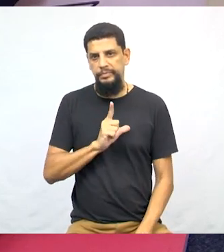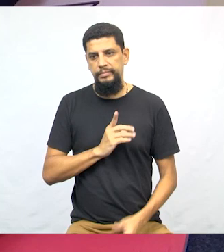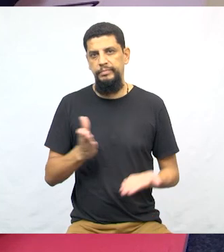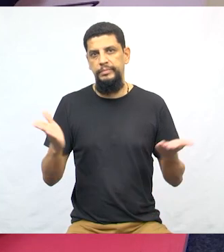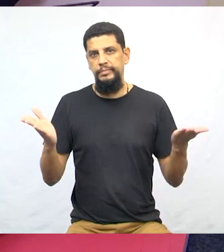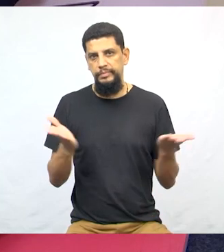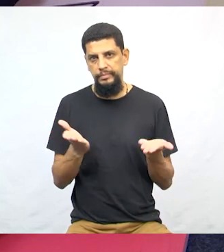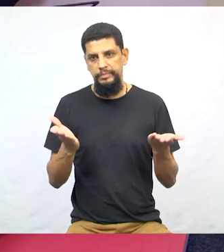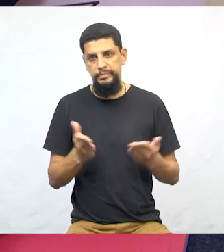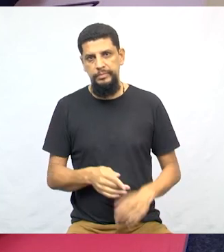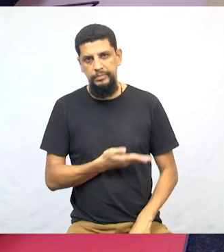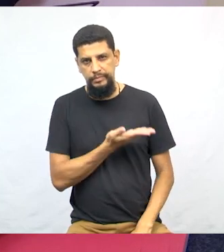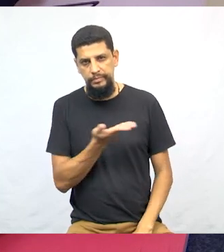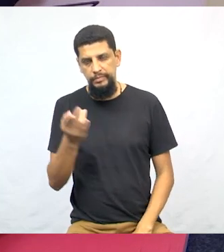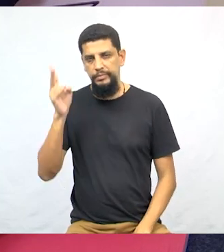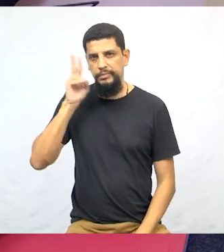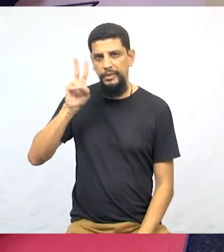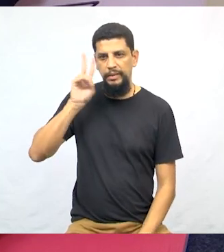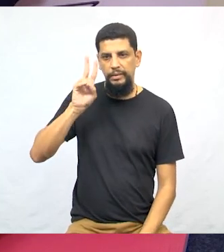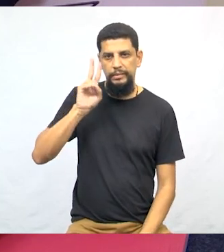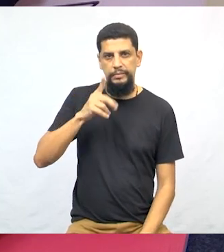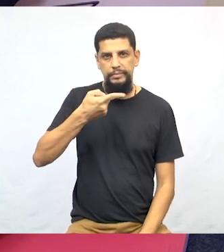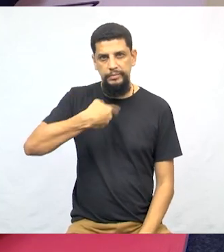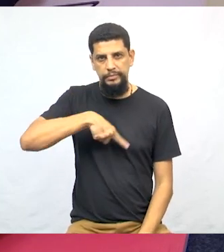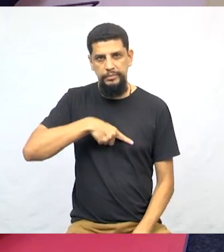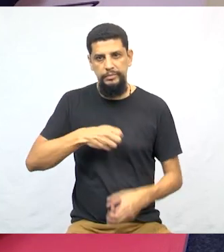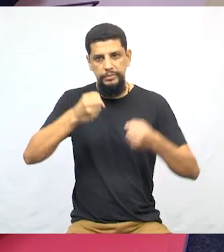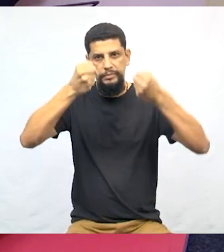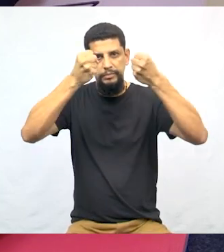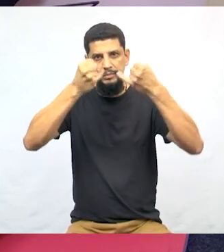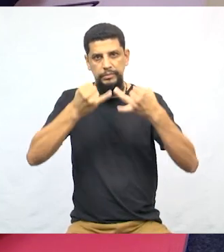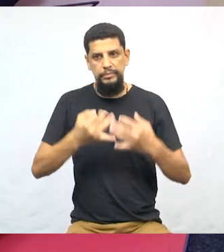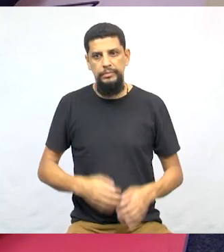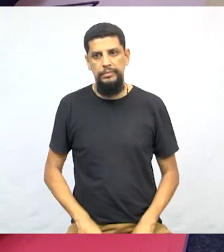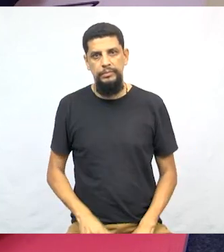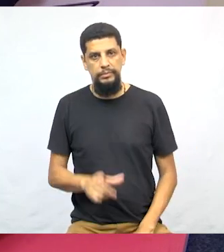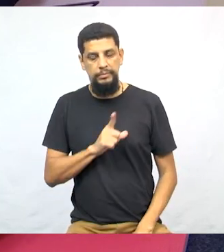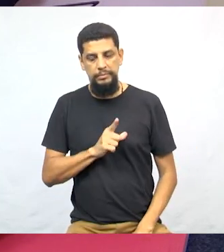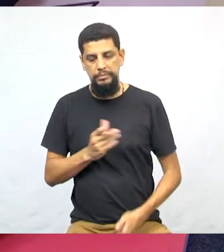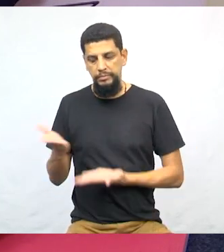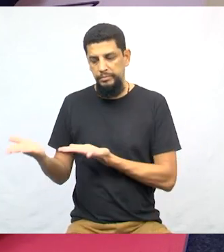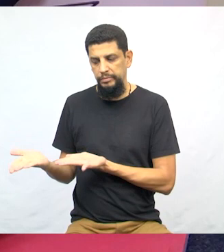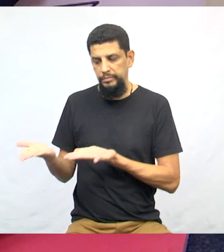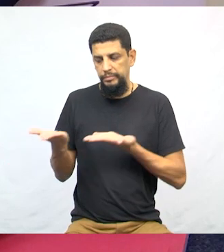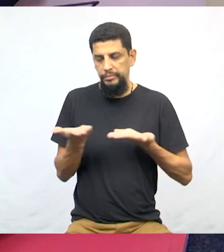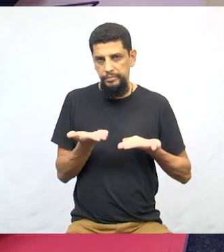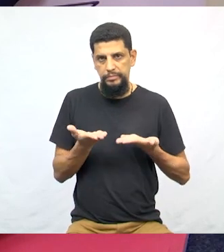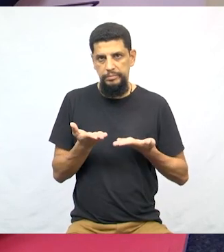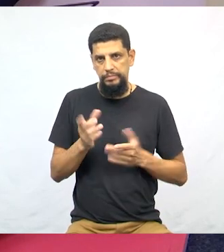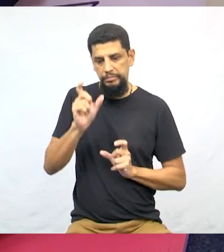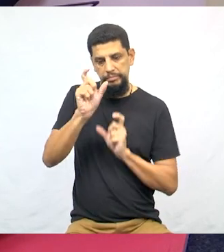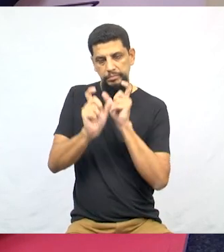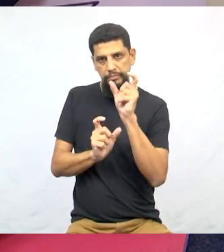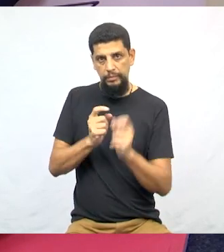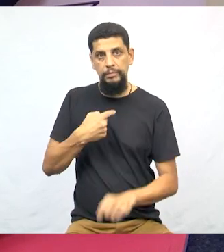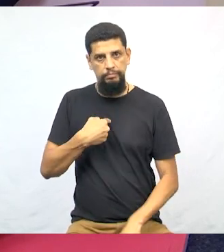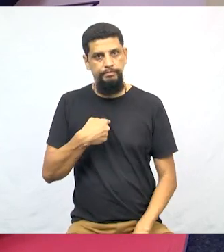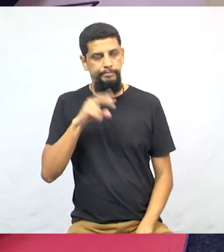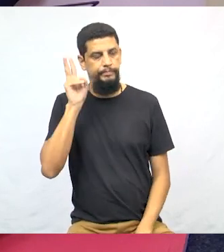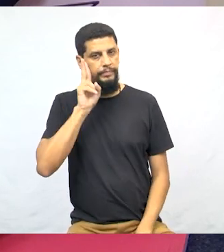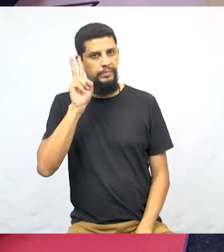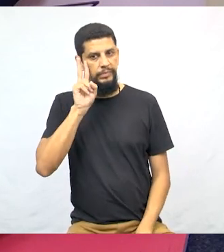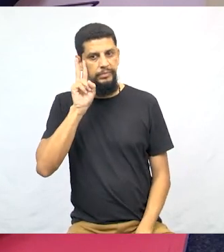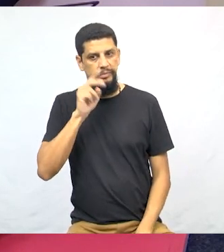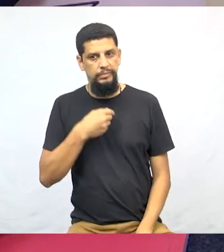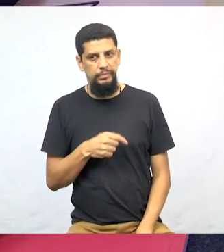será que teremos, professora Suzy? Vocês lembram que nós falamos que tínhamos alguns convidados para a aula de hoje? Eu